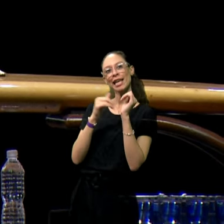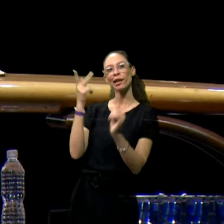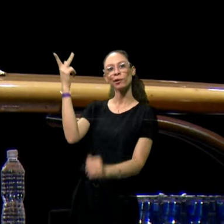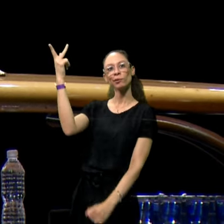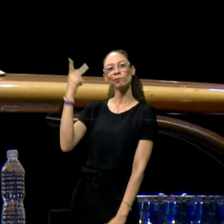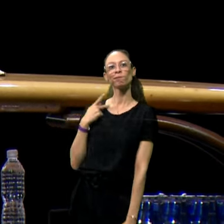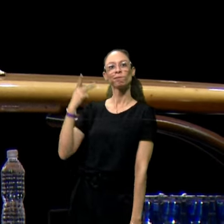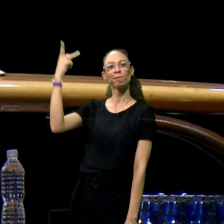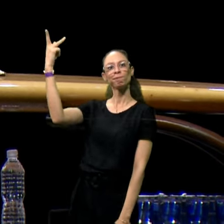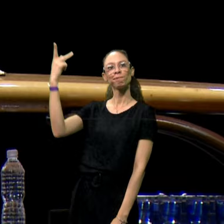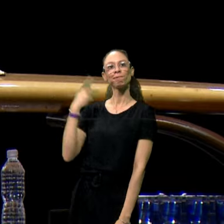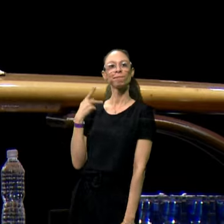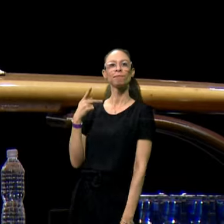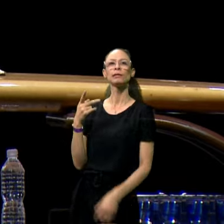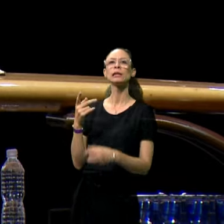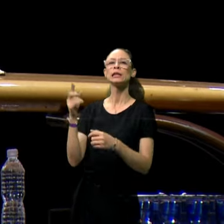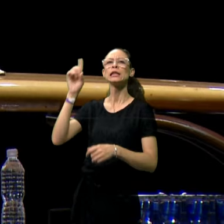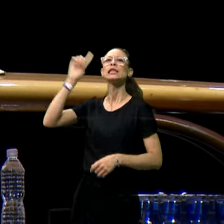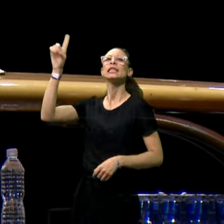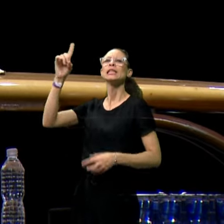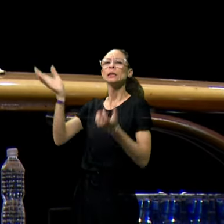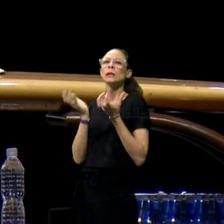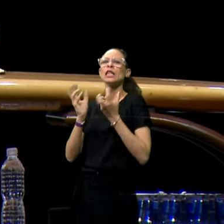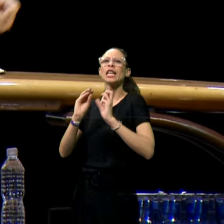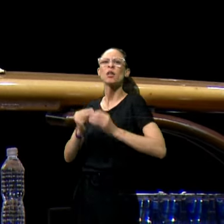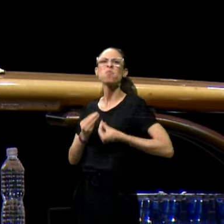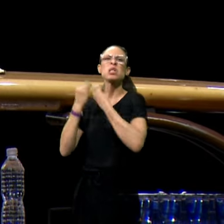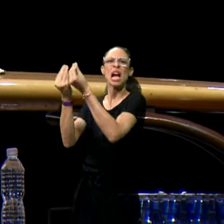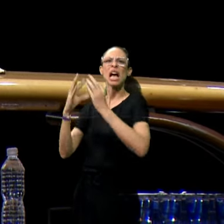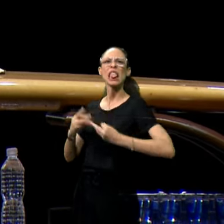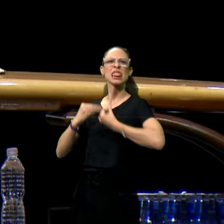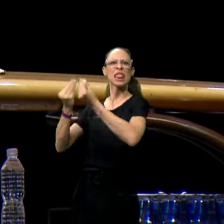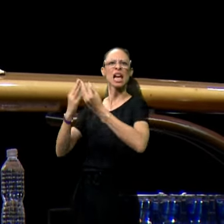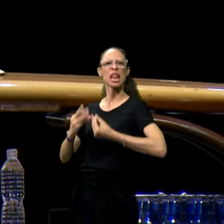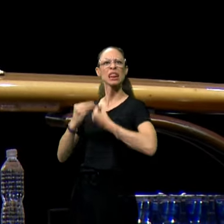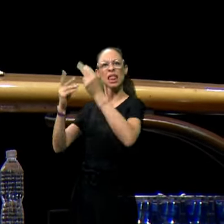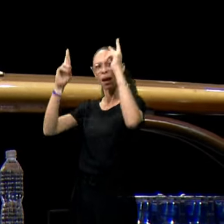essa convicção: eu quero dar para o reino.